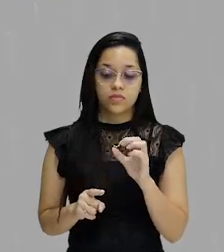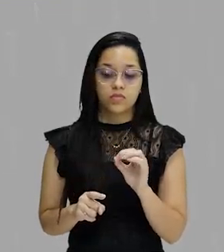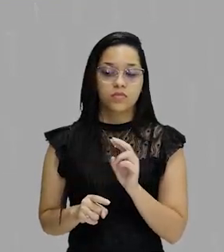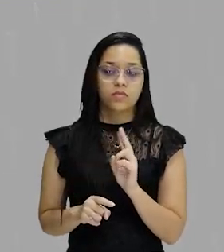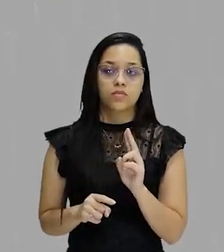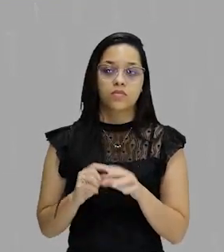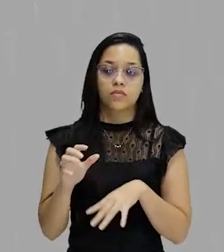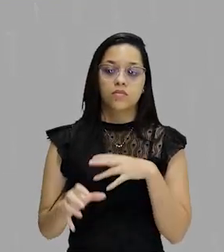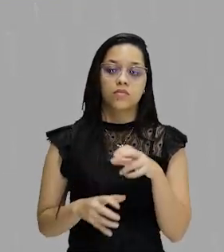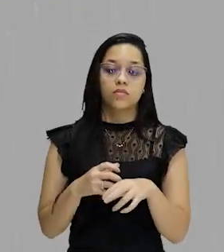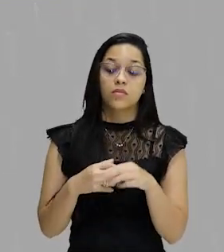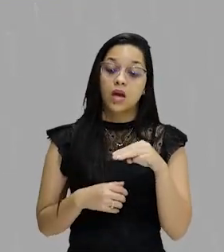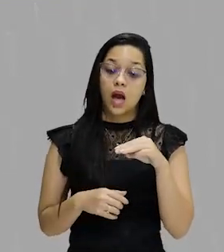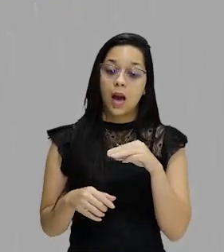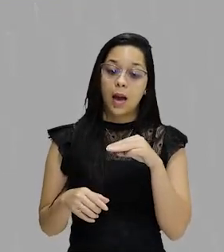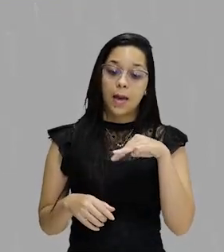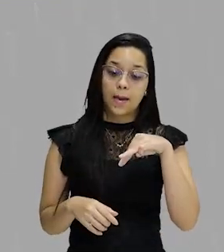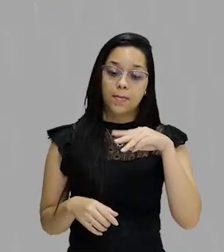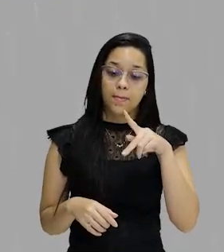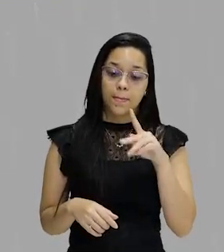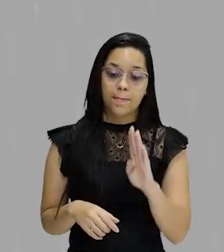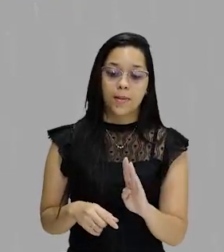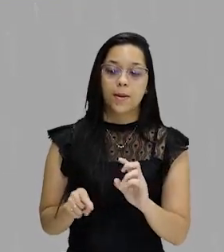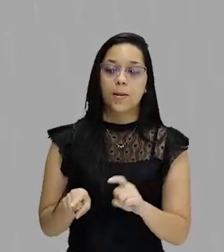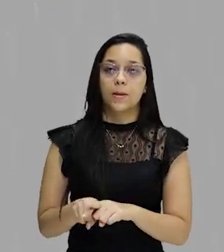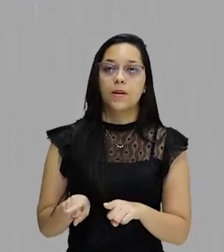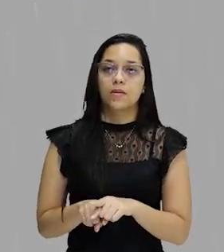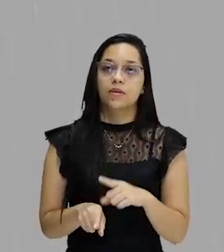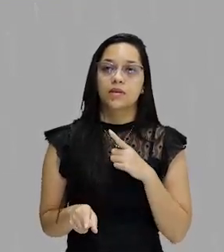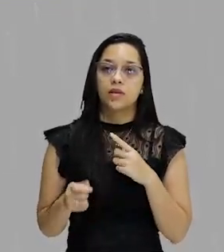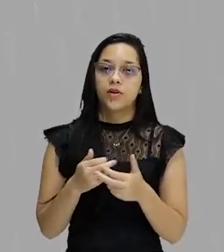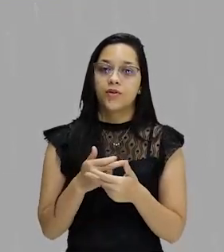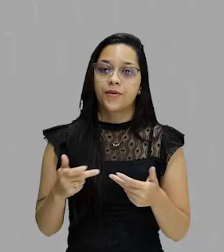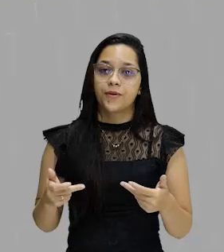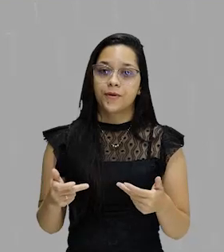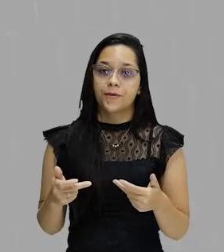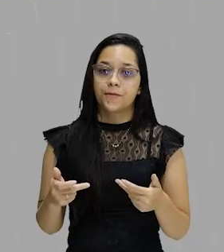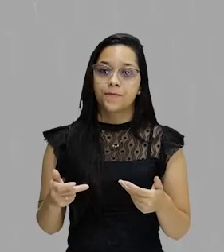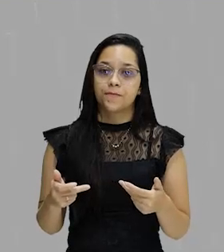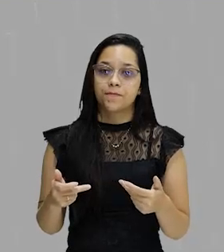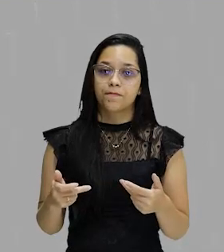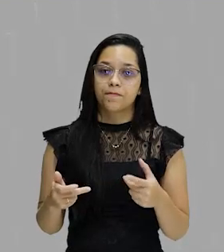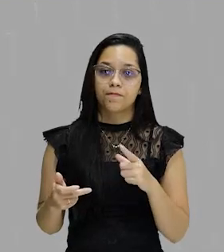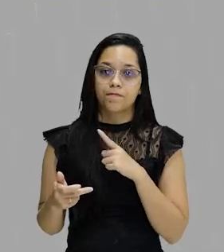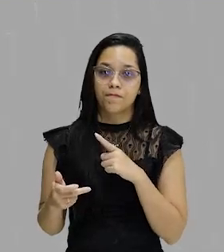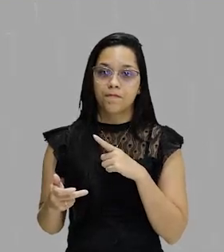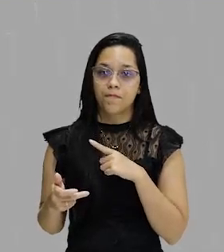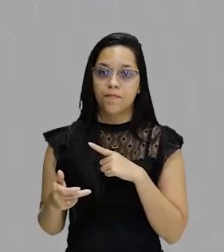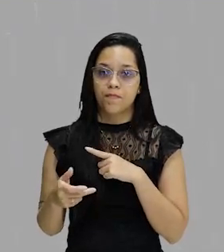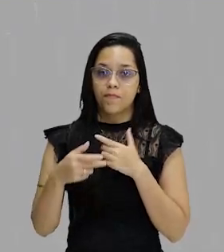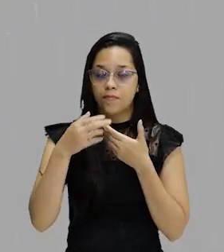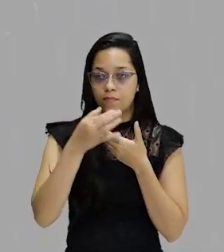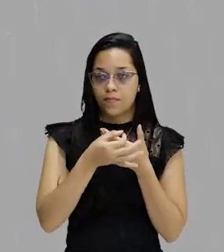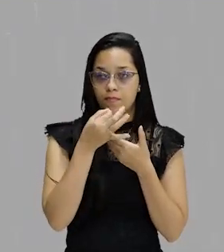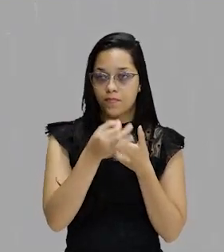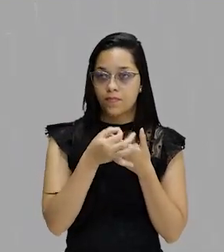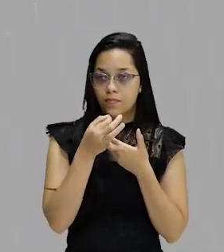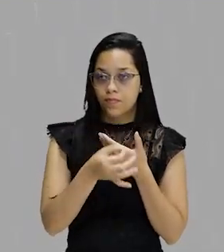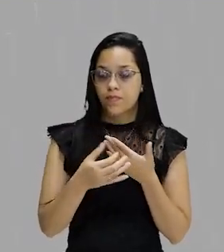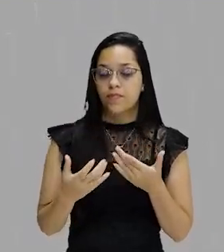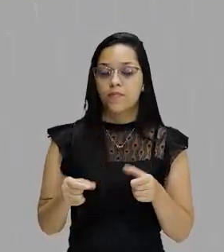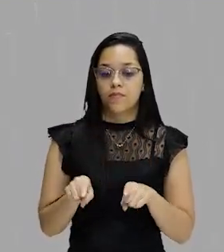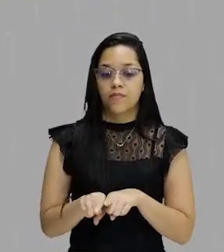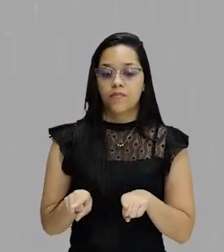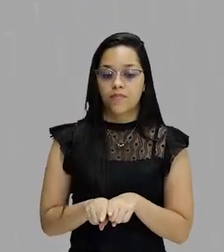chamada música popular brasileira, certo? Nós temos vários artistas que vão criticar,